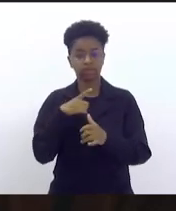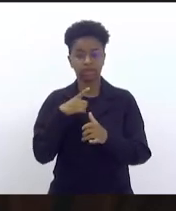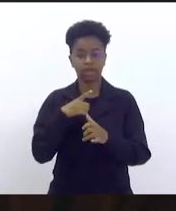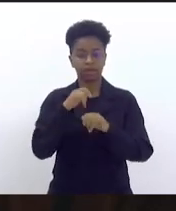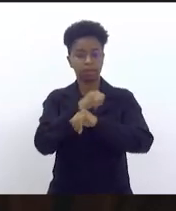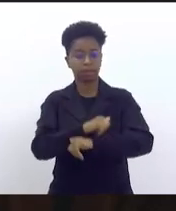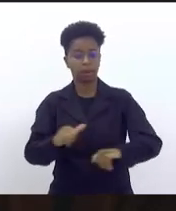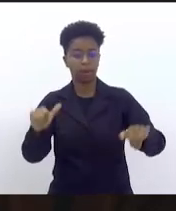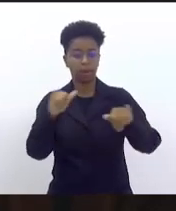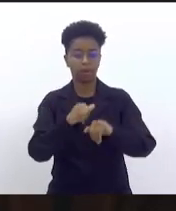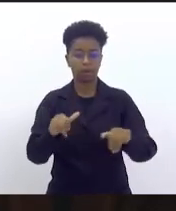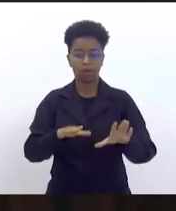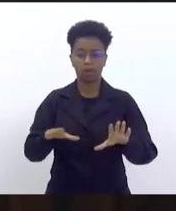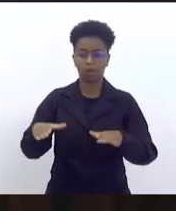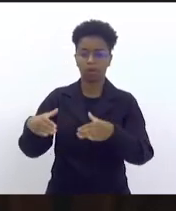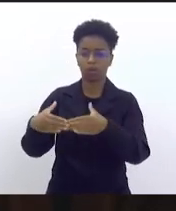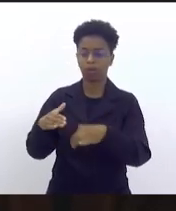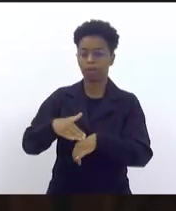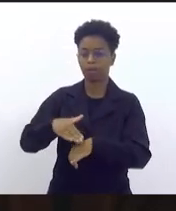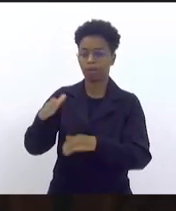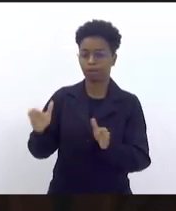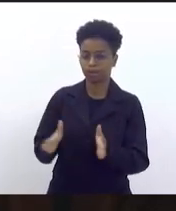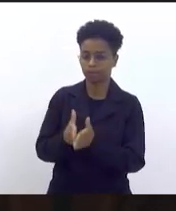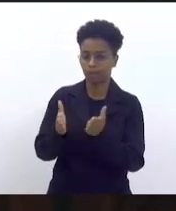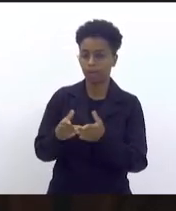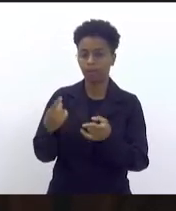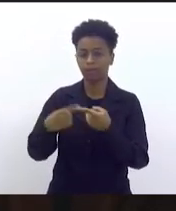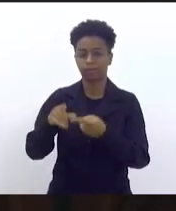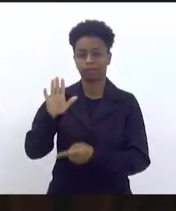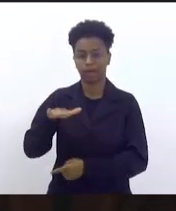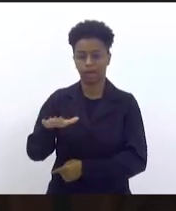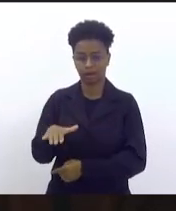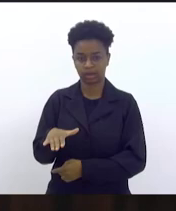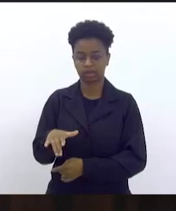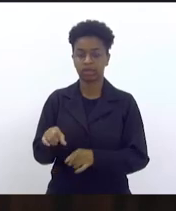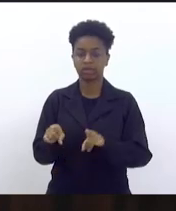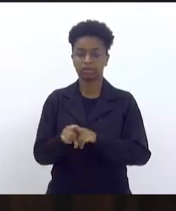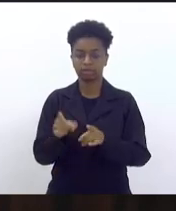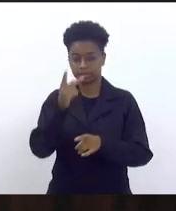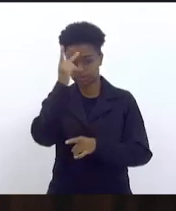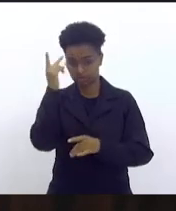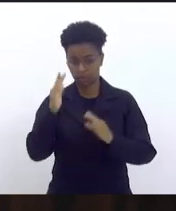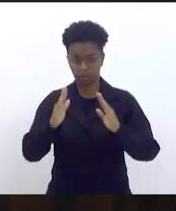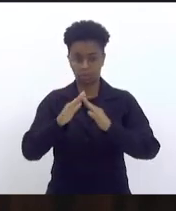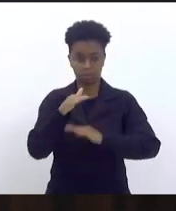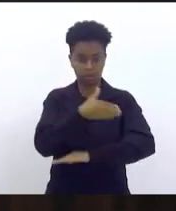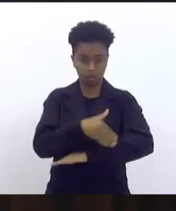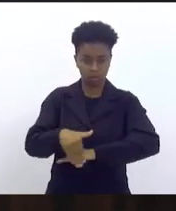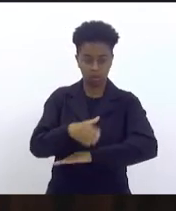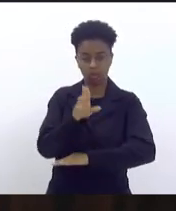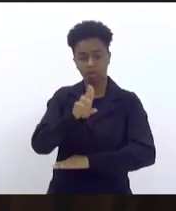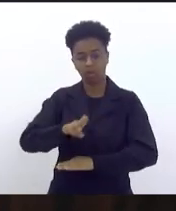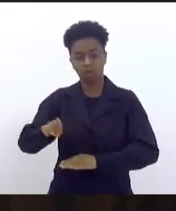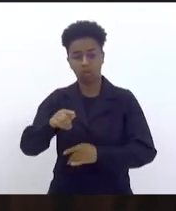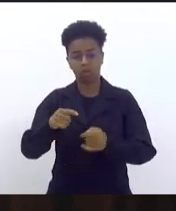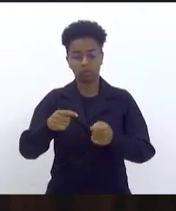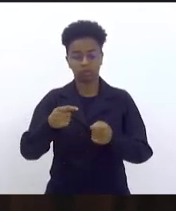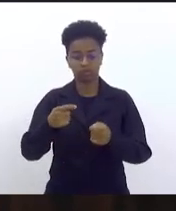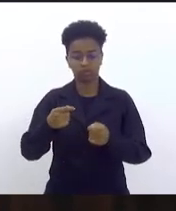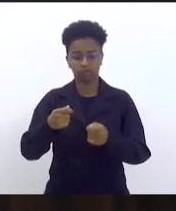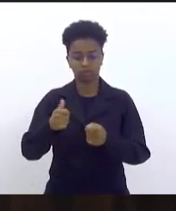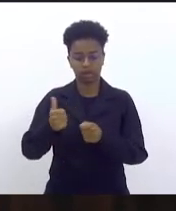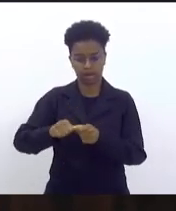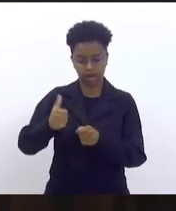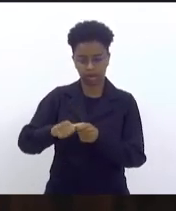grupos mais vulneráveis porque possuem um custo baixo são moradores de ruas usuários de craque presidiários